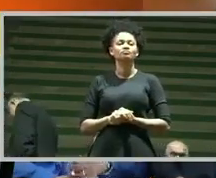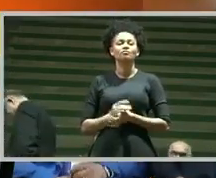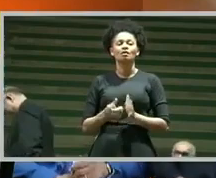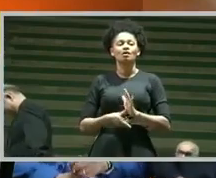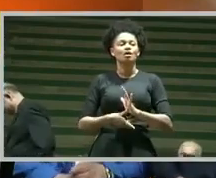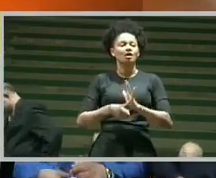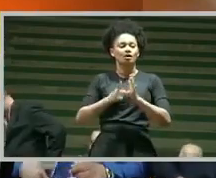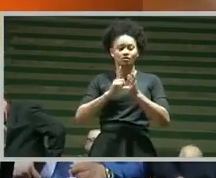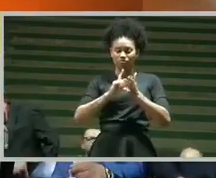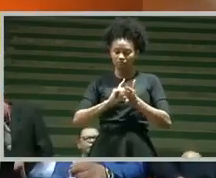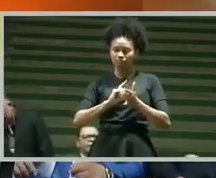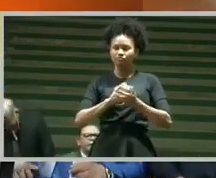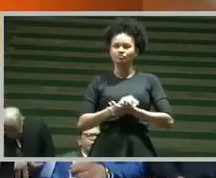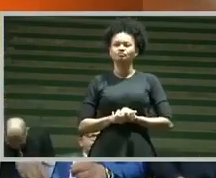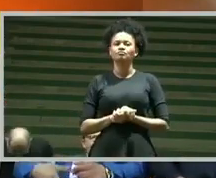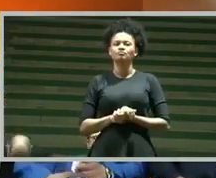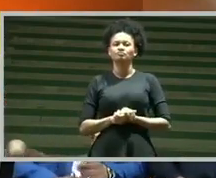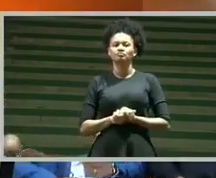Antes de